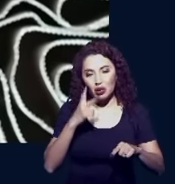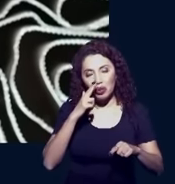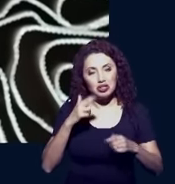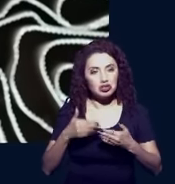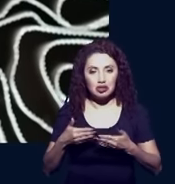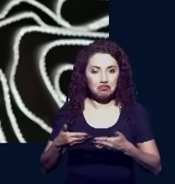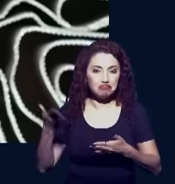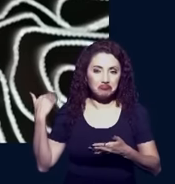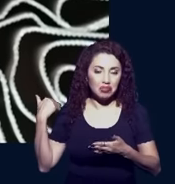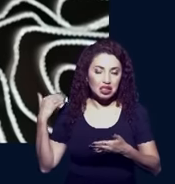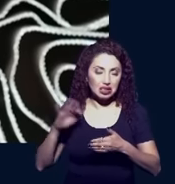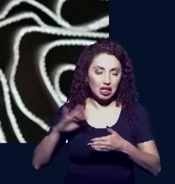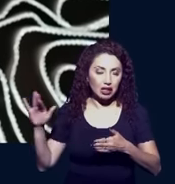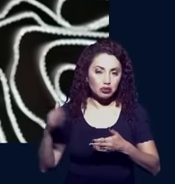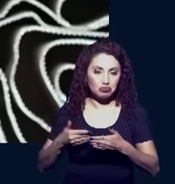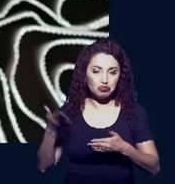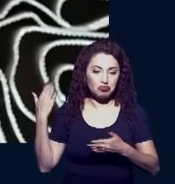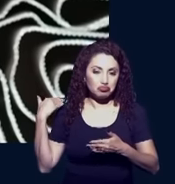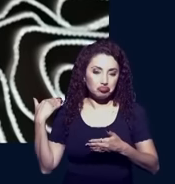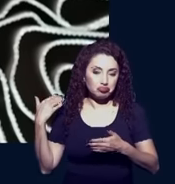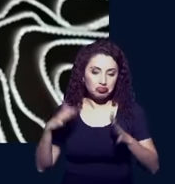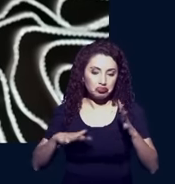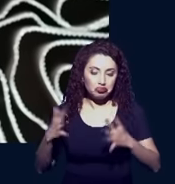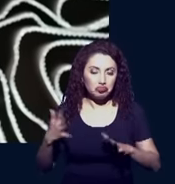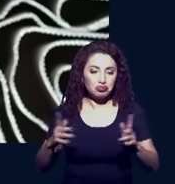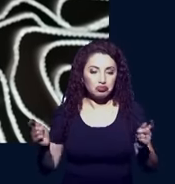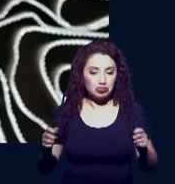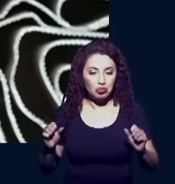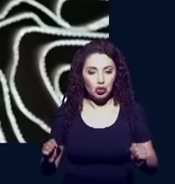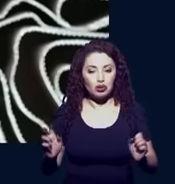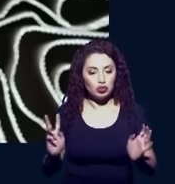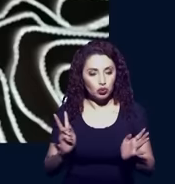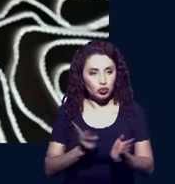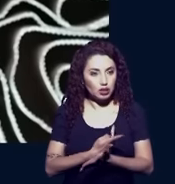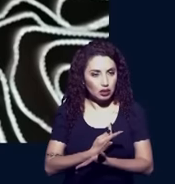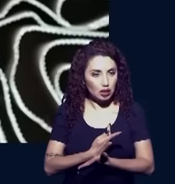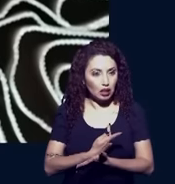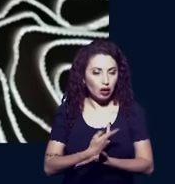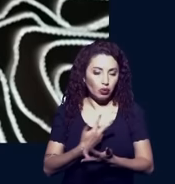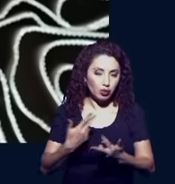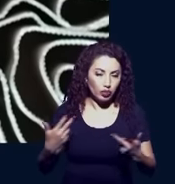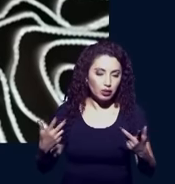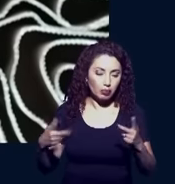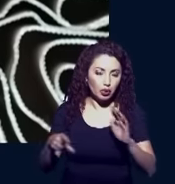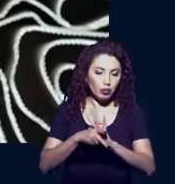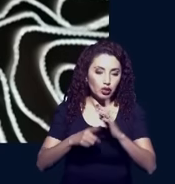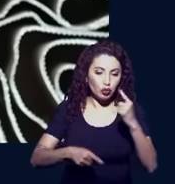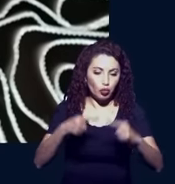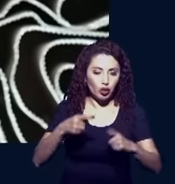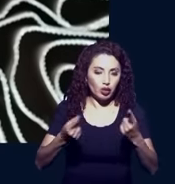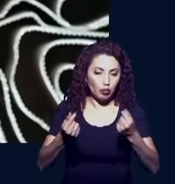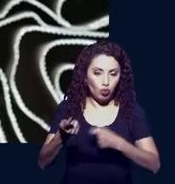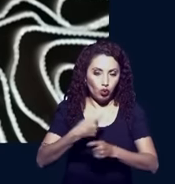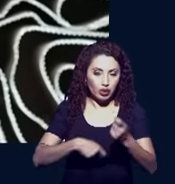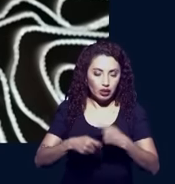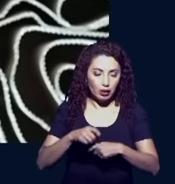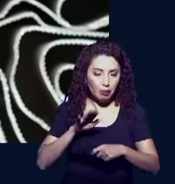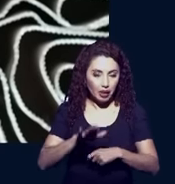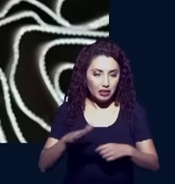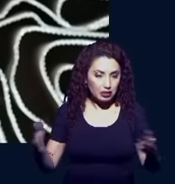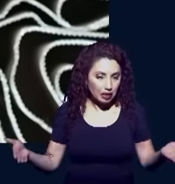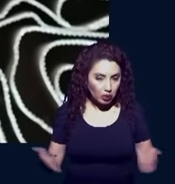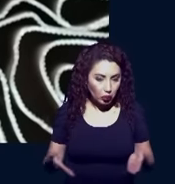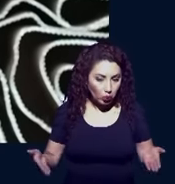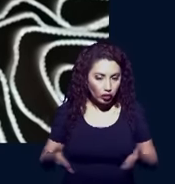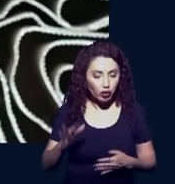né pode ter algum fine tuning de política monetária pode mas eu diria que a essa altura do campeonato o feds